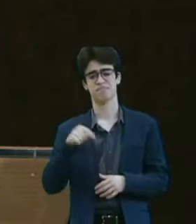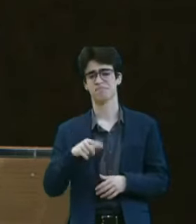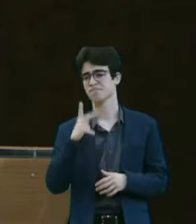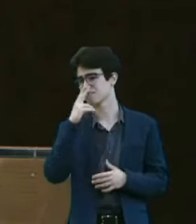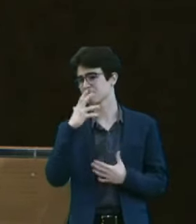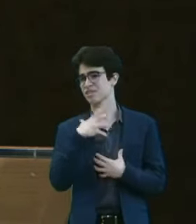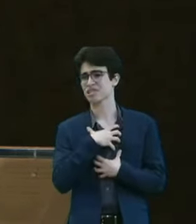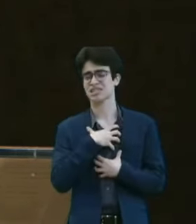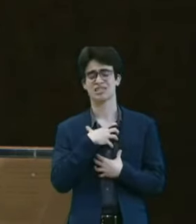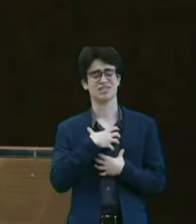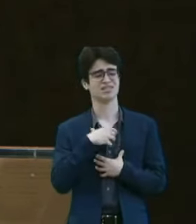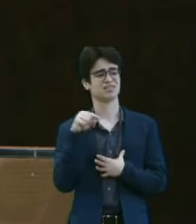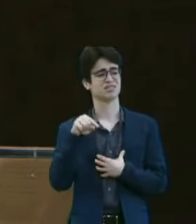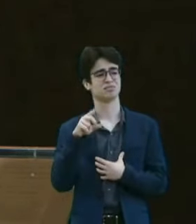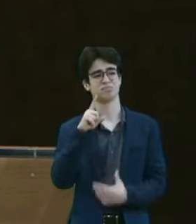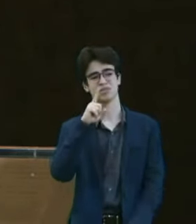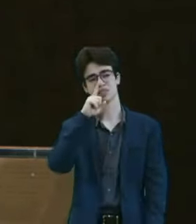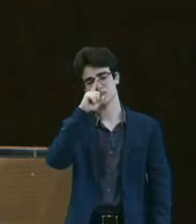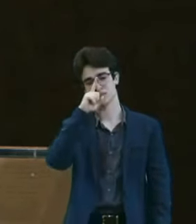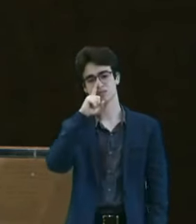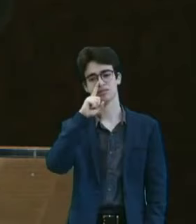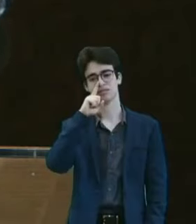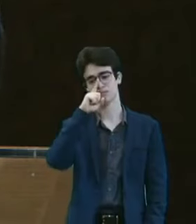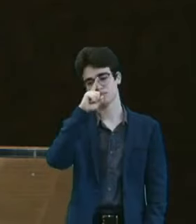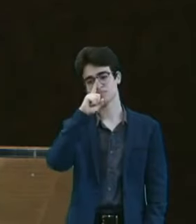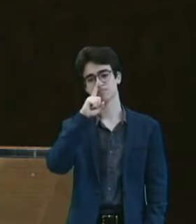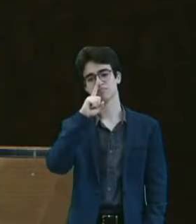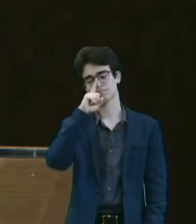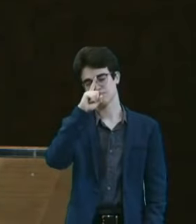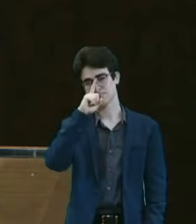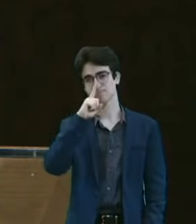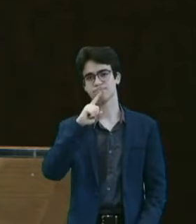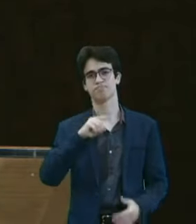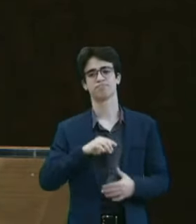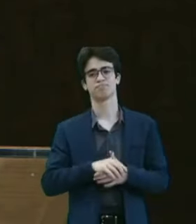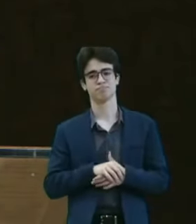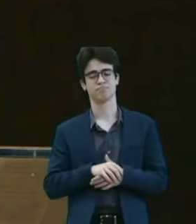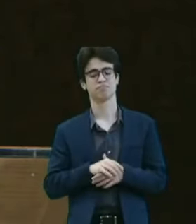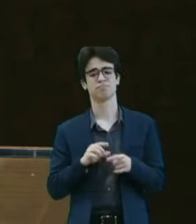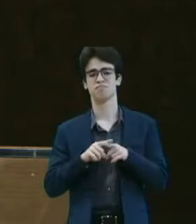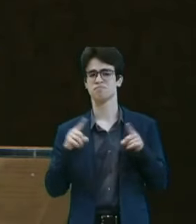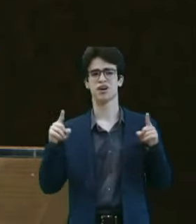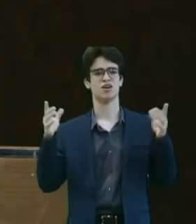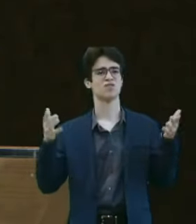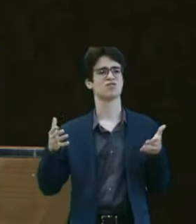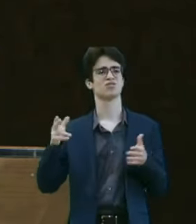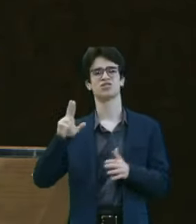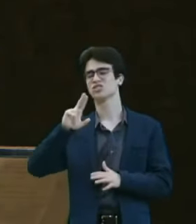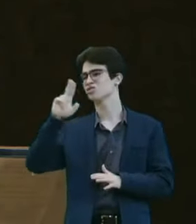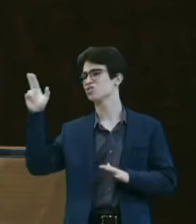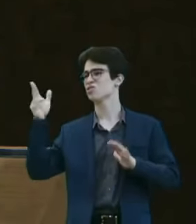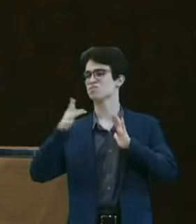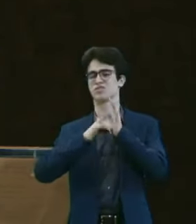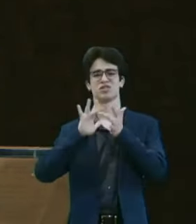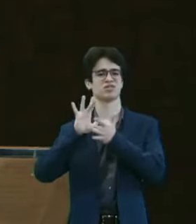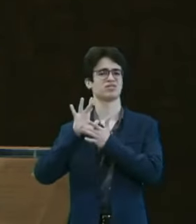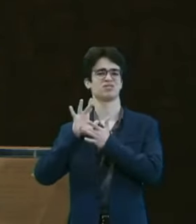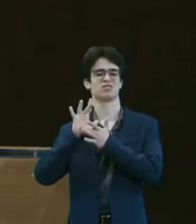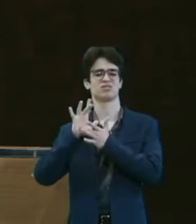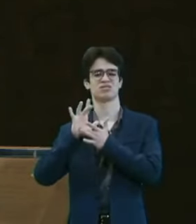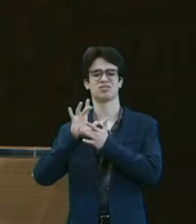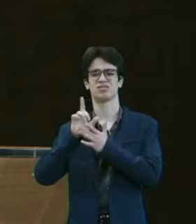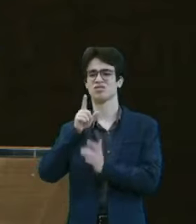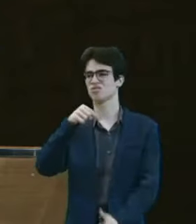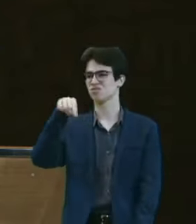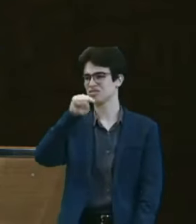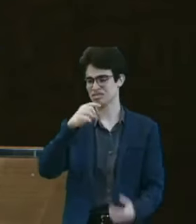Sentimentos perigosos. É o veneno. Hoje, em nome de Jesus, Deus vai tirar